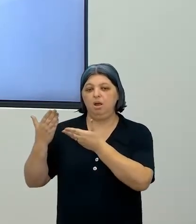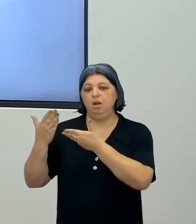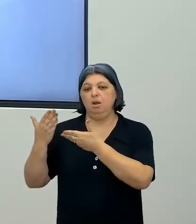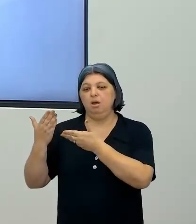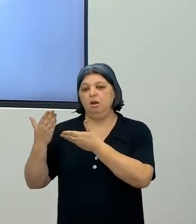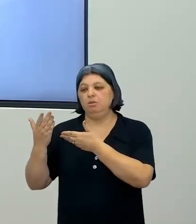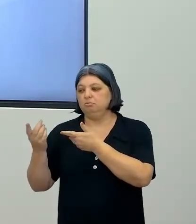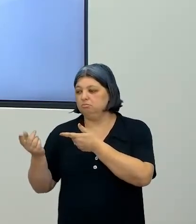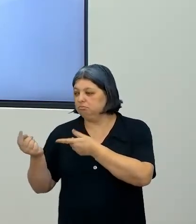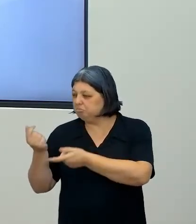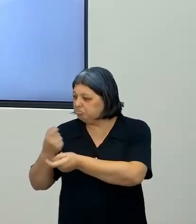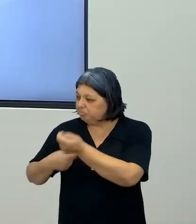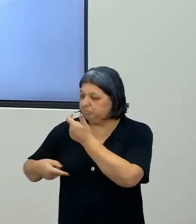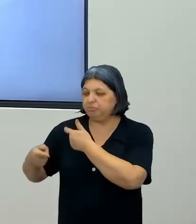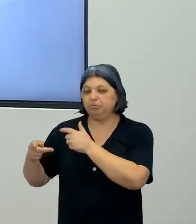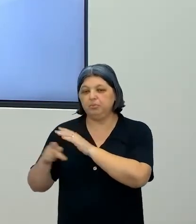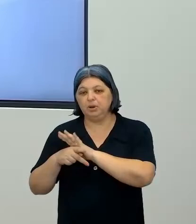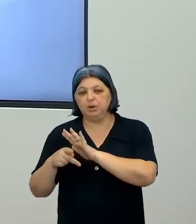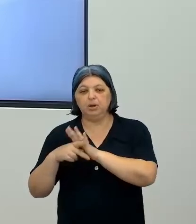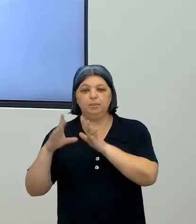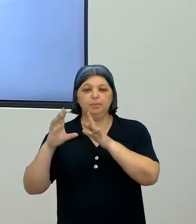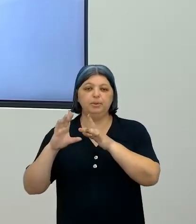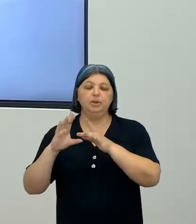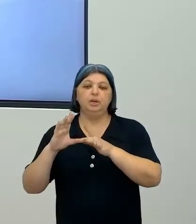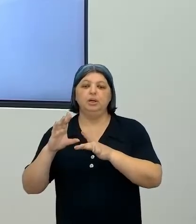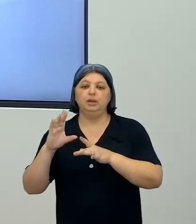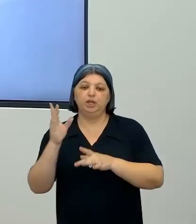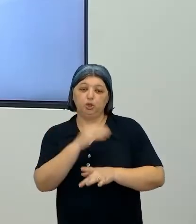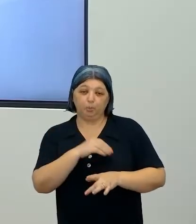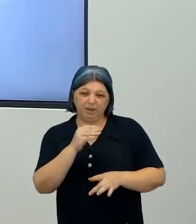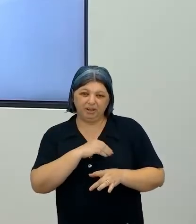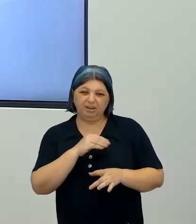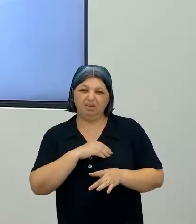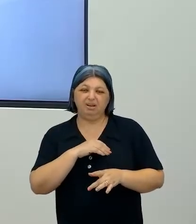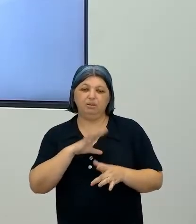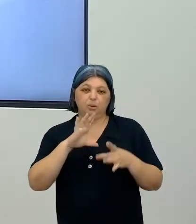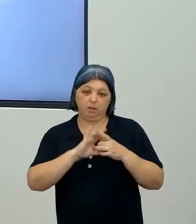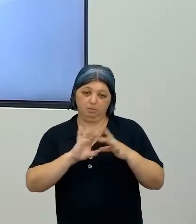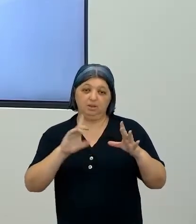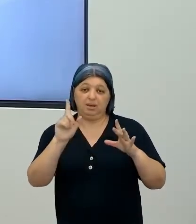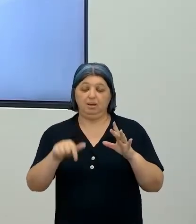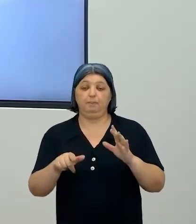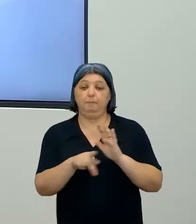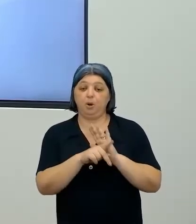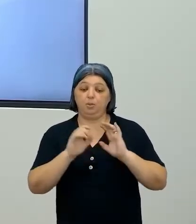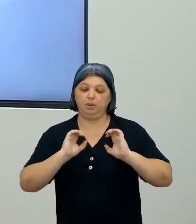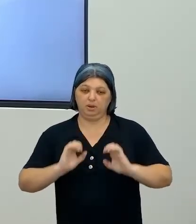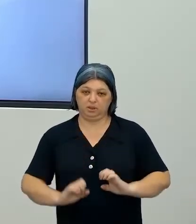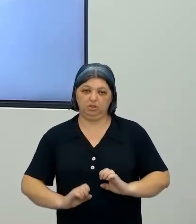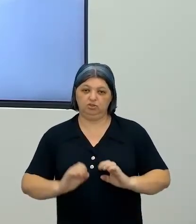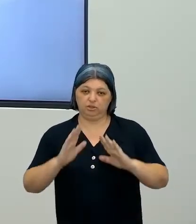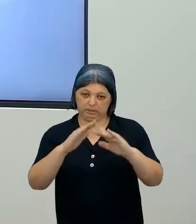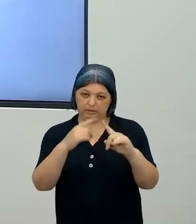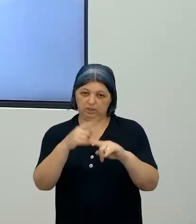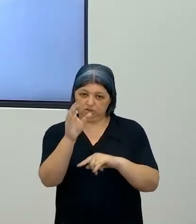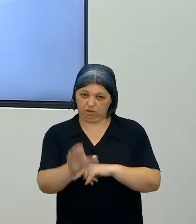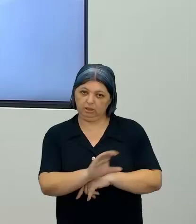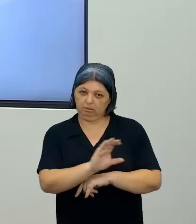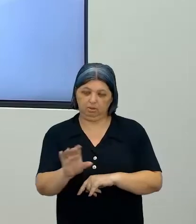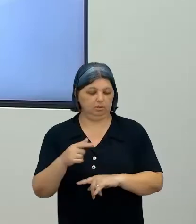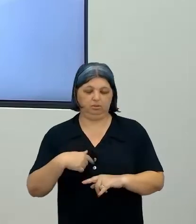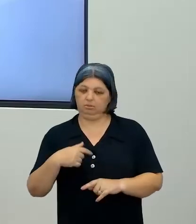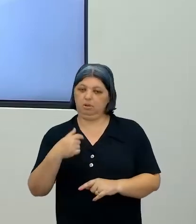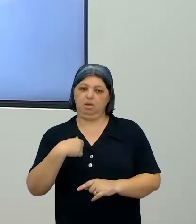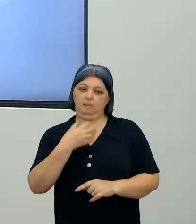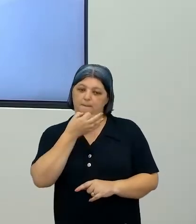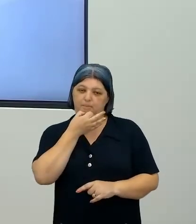você rezar e ser absolvido dos seus pecados. Isso tem a ver então com essa ética católica, e não sou eu que estou falando, tá certo? Eu não